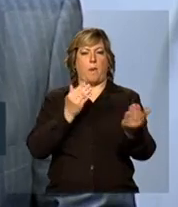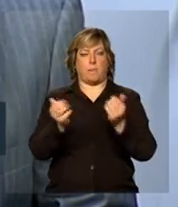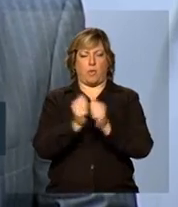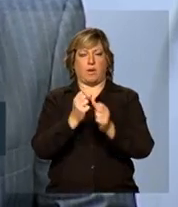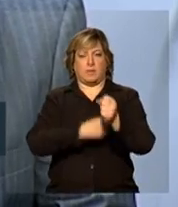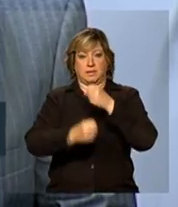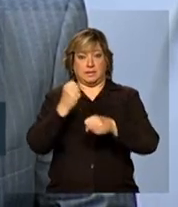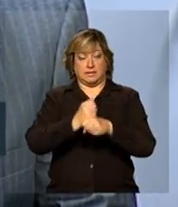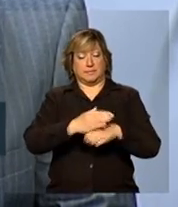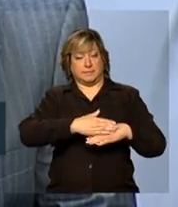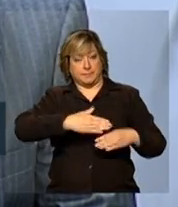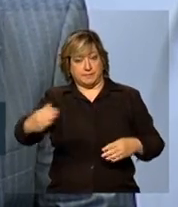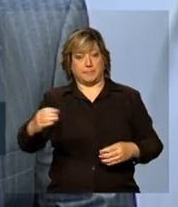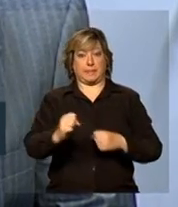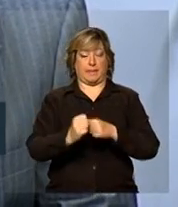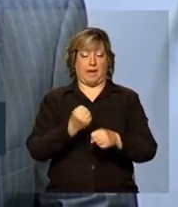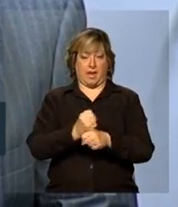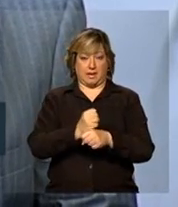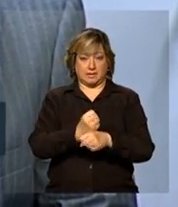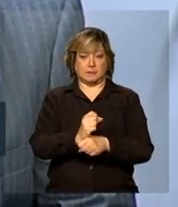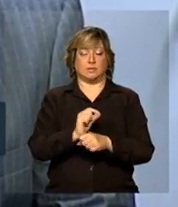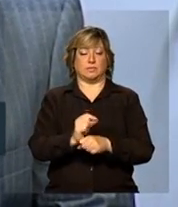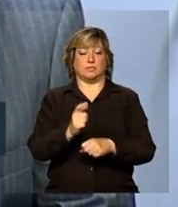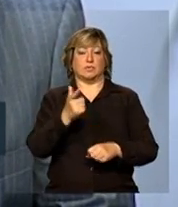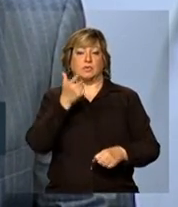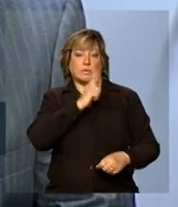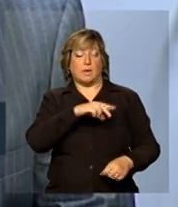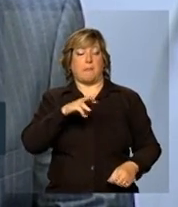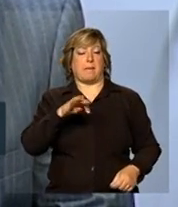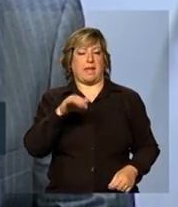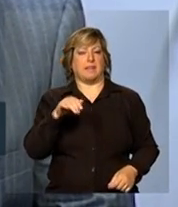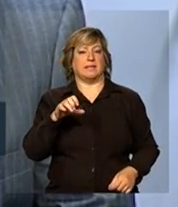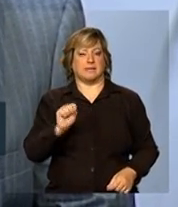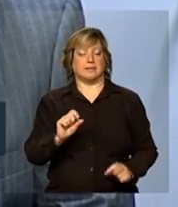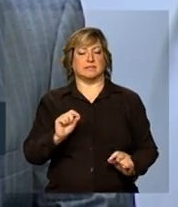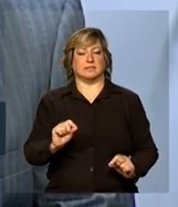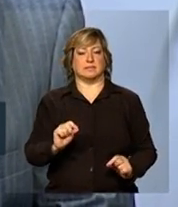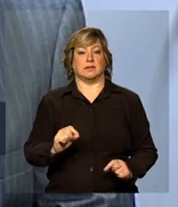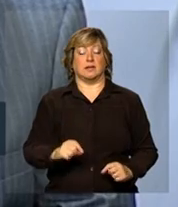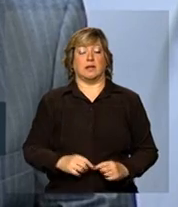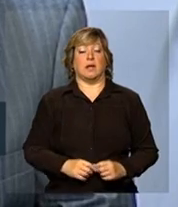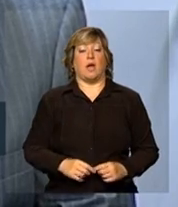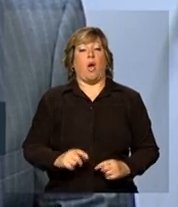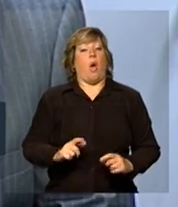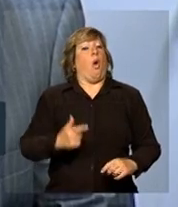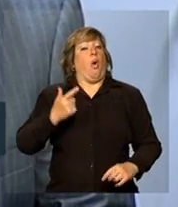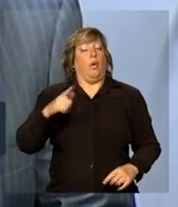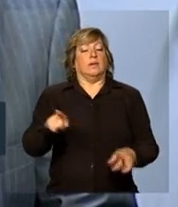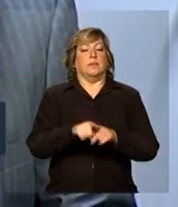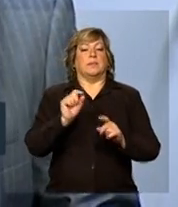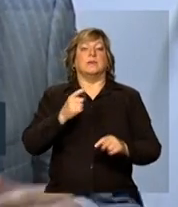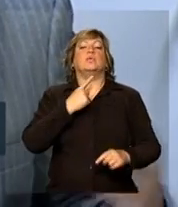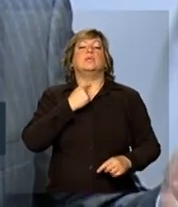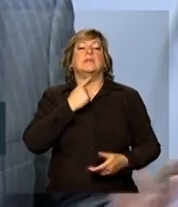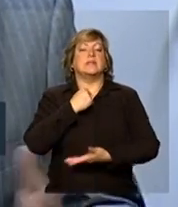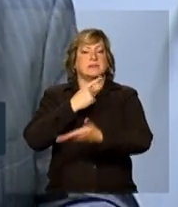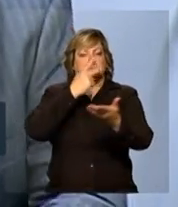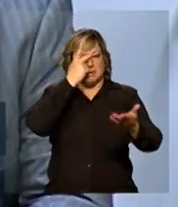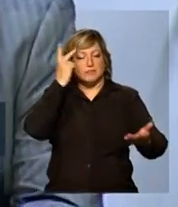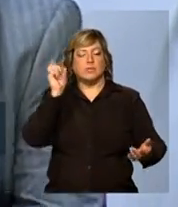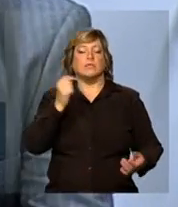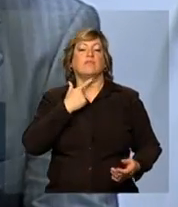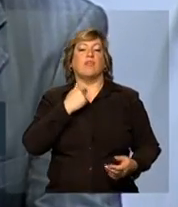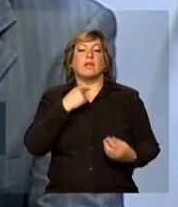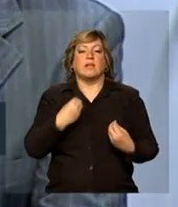atingindo já no ano de 2012. Então, acho que essa é uma questão fundamental. Outro, o aumento do desejo de doar. Vocês